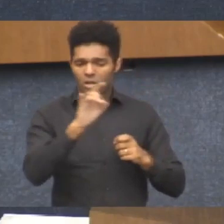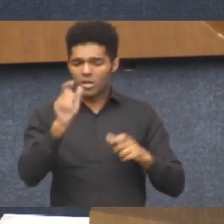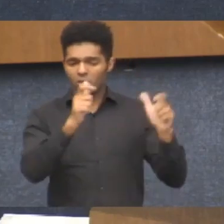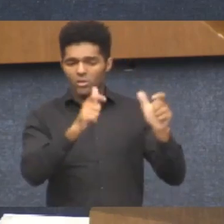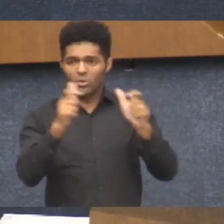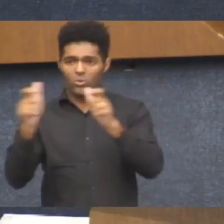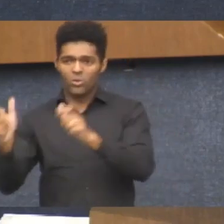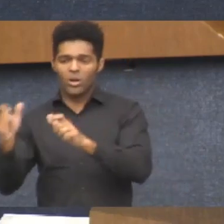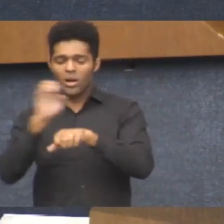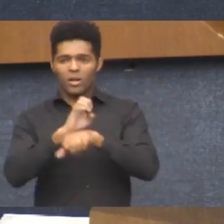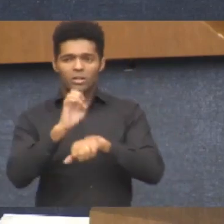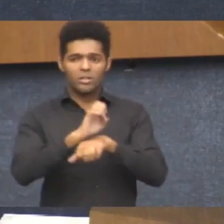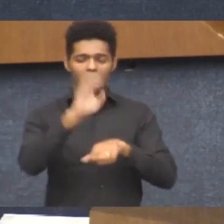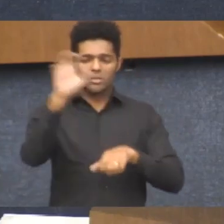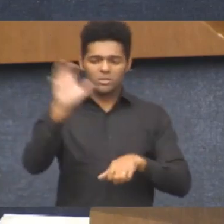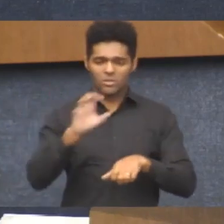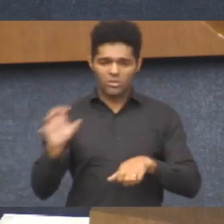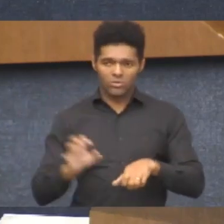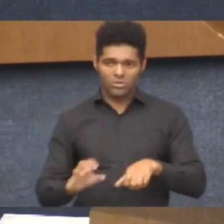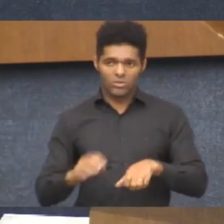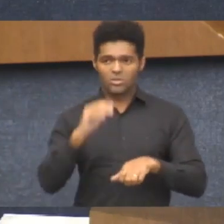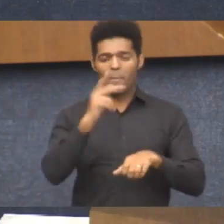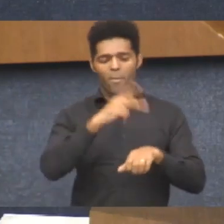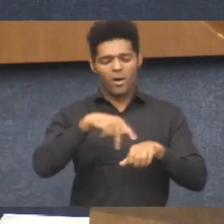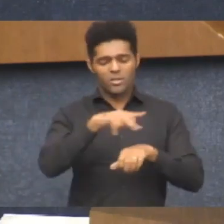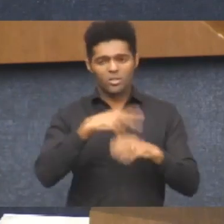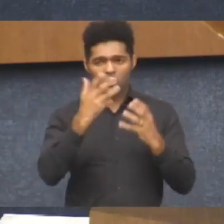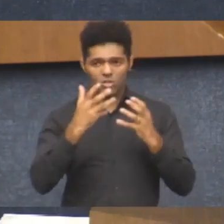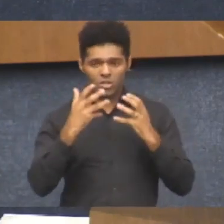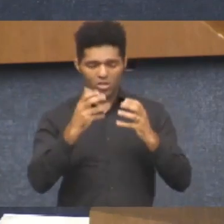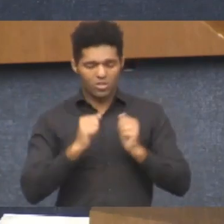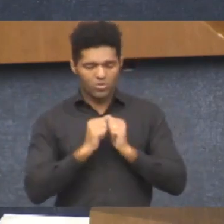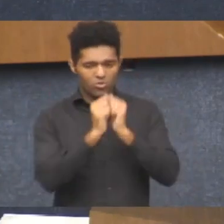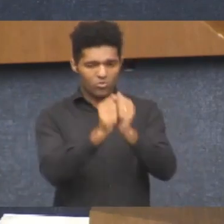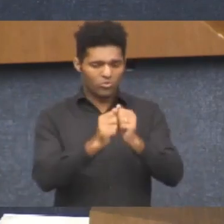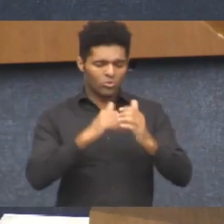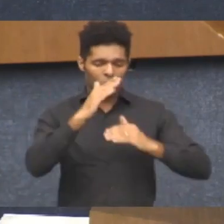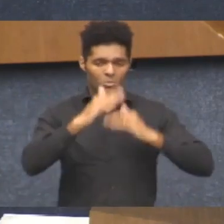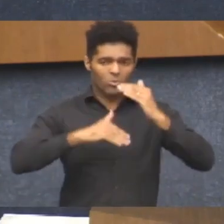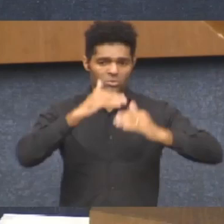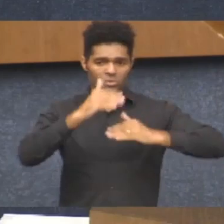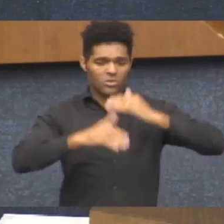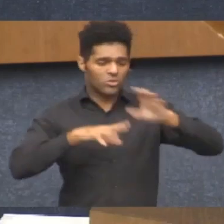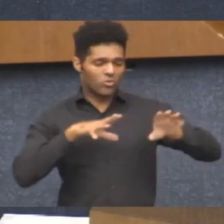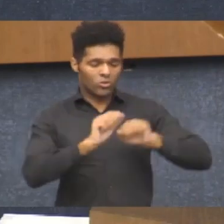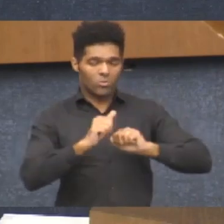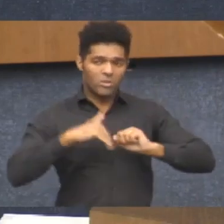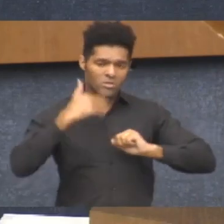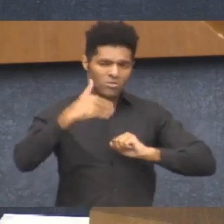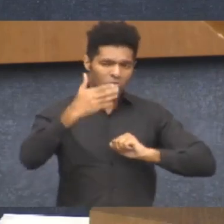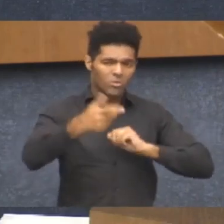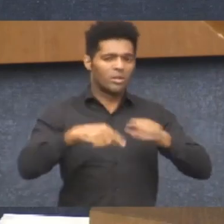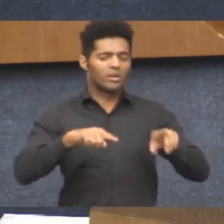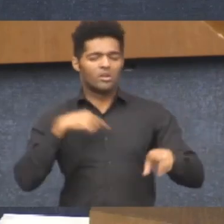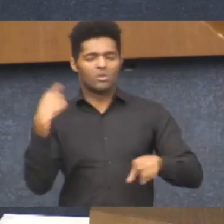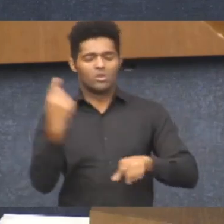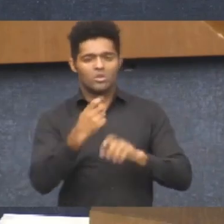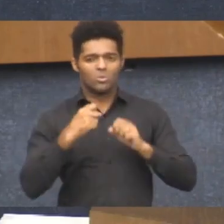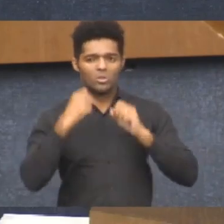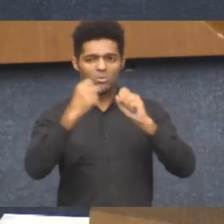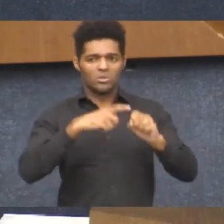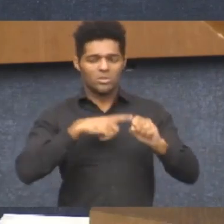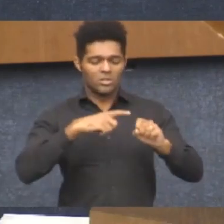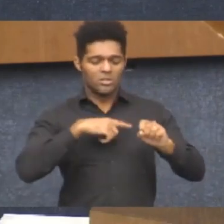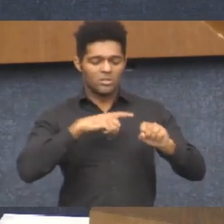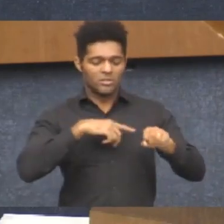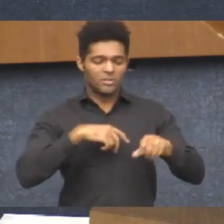num processo de capacitação, desenvolvendo as habilidades necessárias para que a gente possa titular o maior número de pessoas, para que a